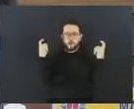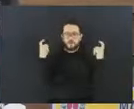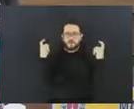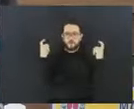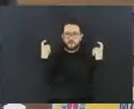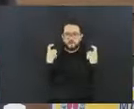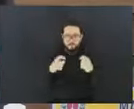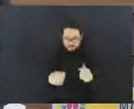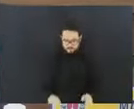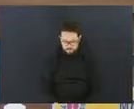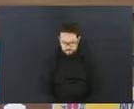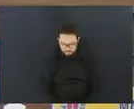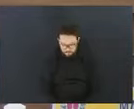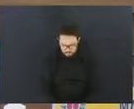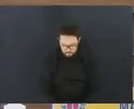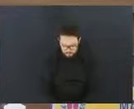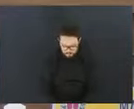Obrigada.